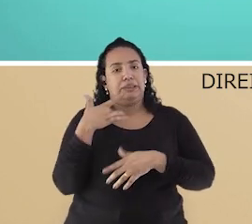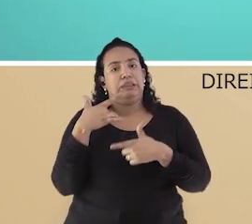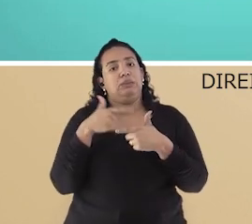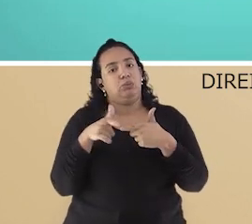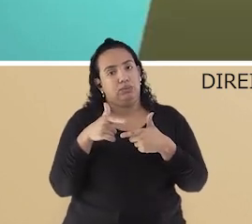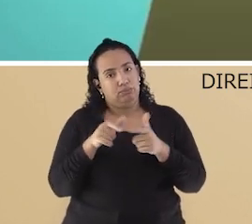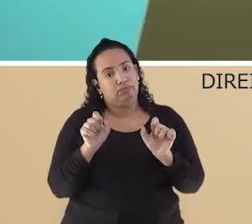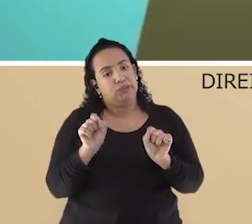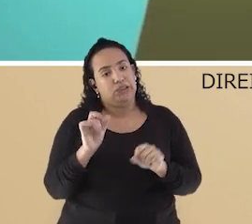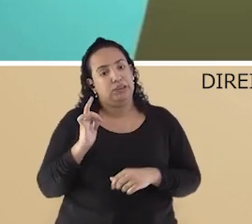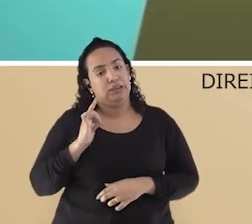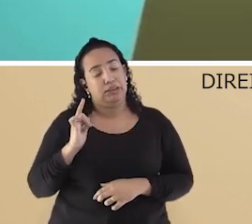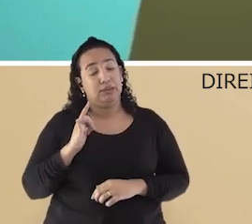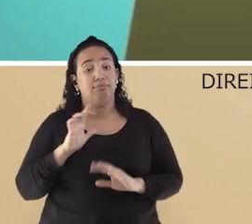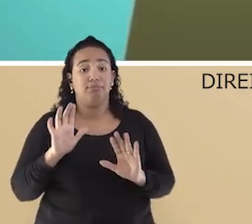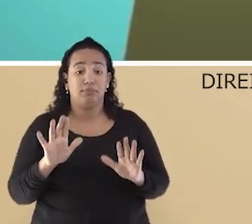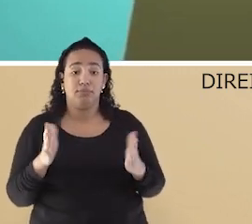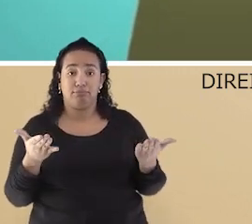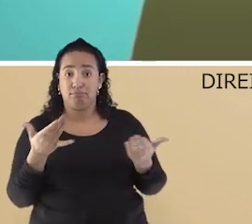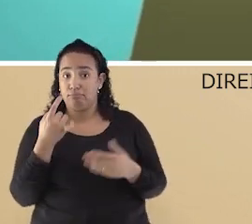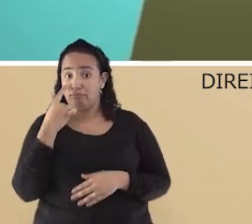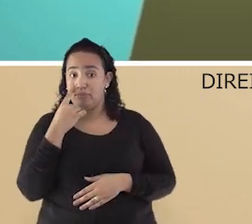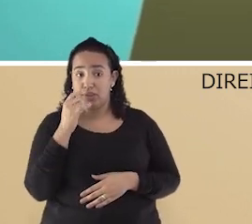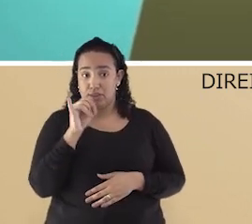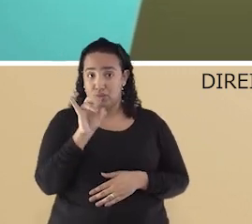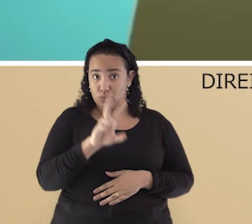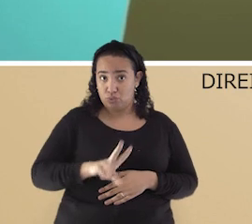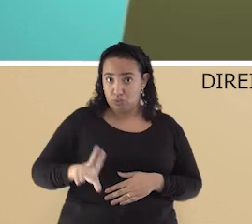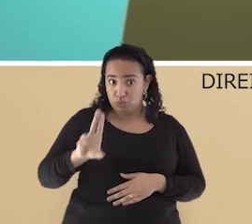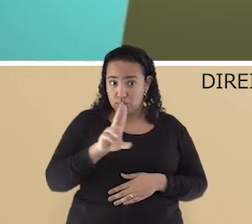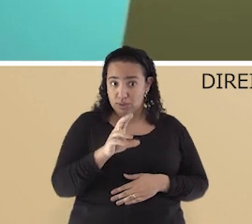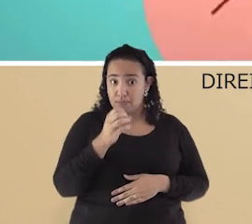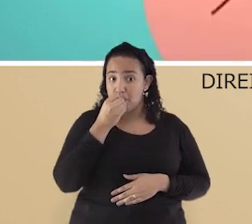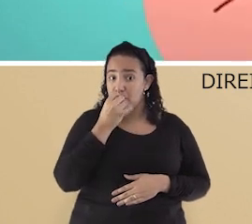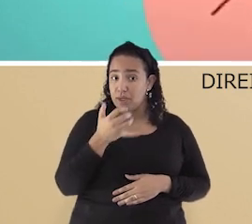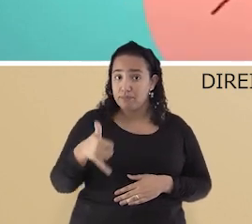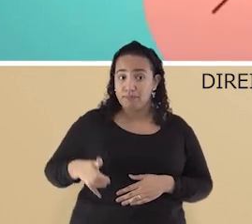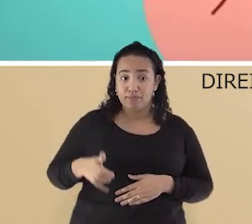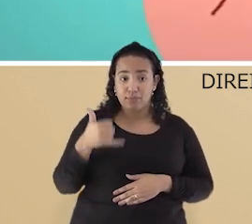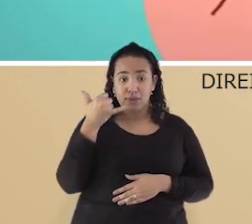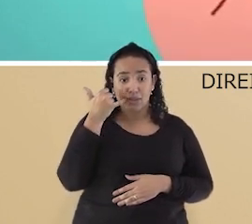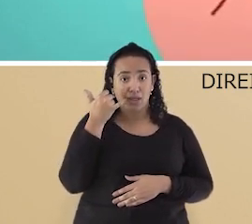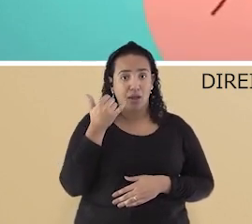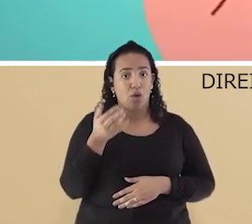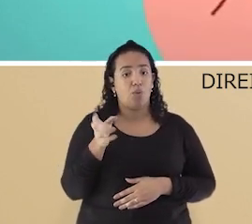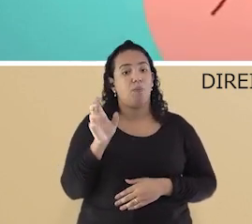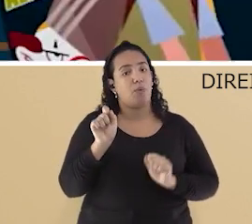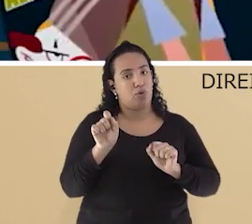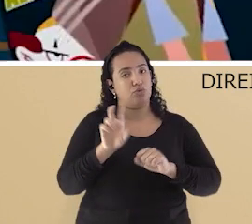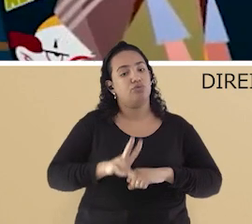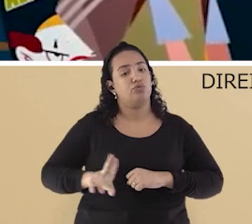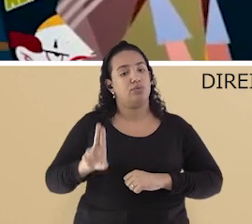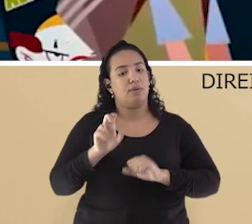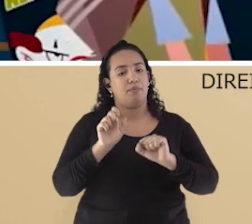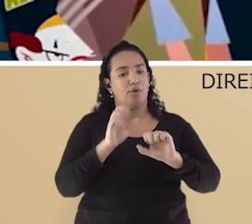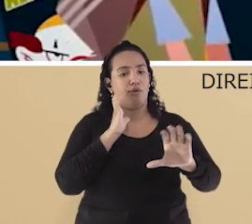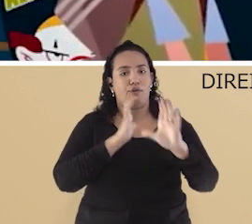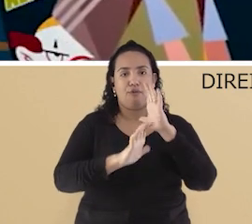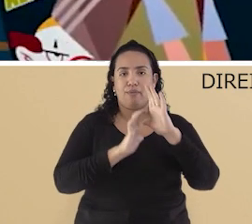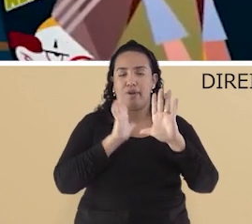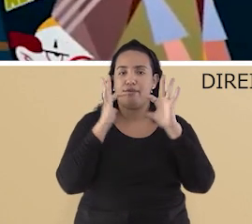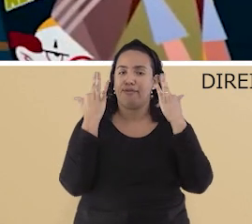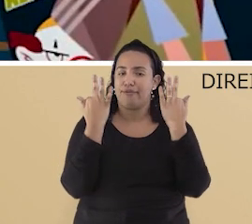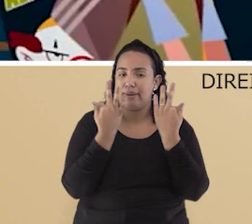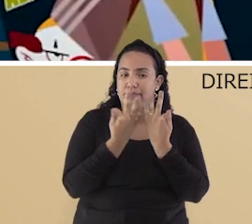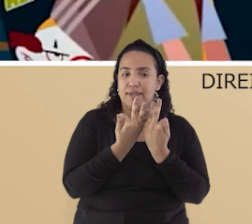saúde. Mas olha só, é claro que, quando bem utilizado, o celular é muito prático e útil. Com ele, podemos nos comunicar